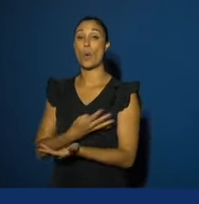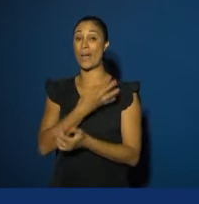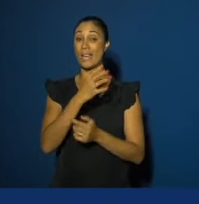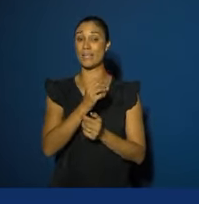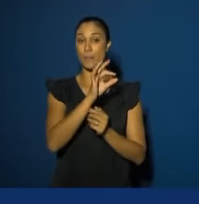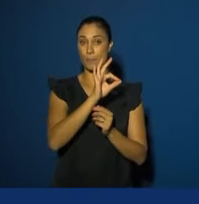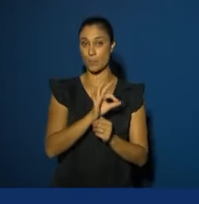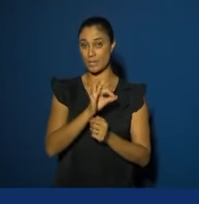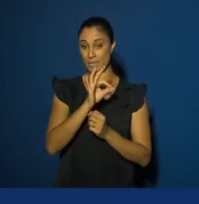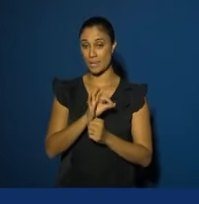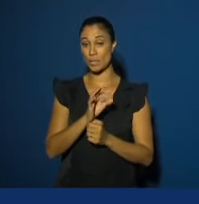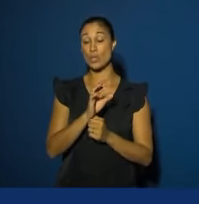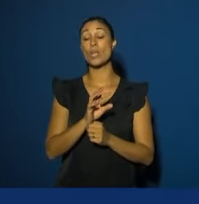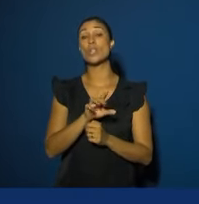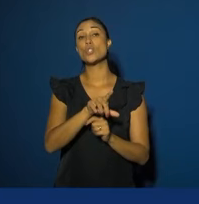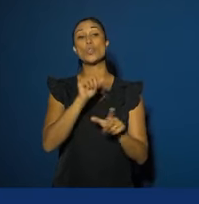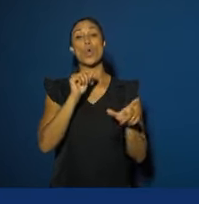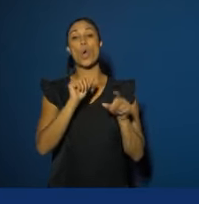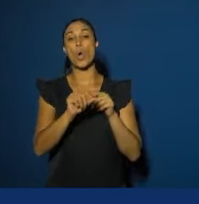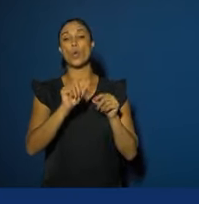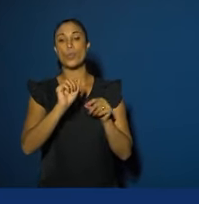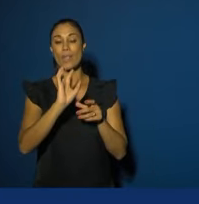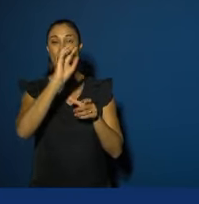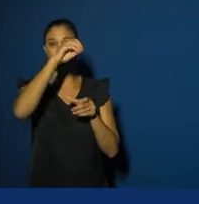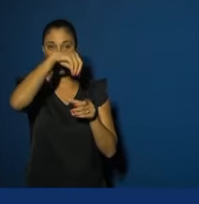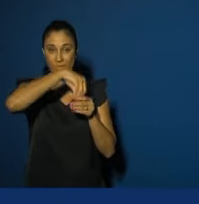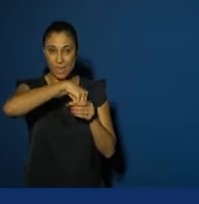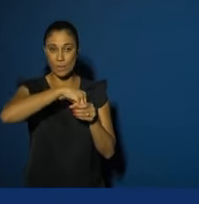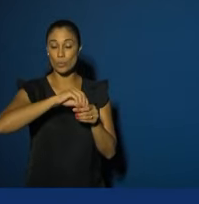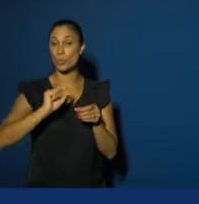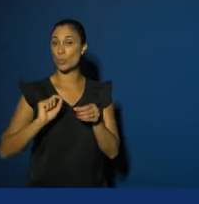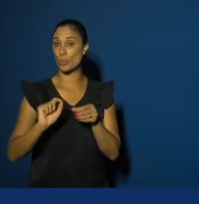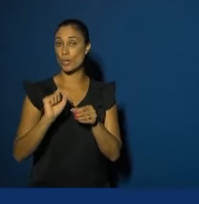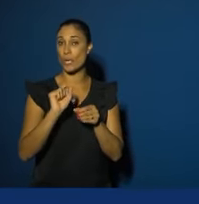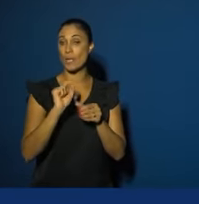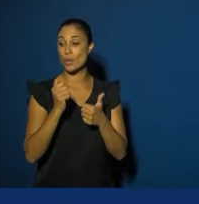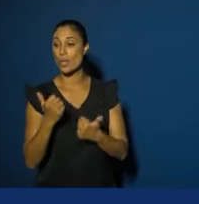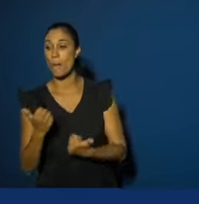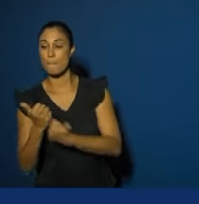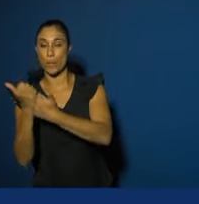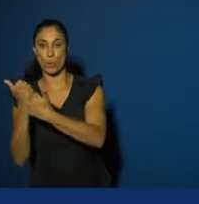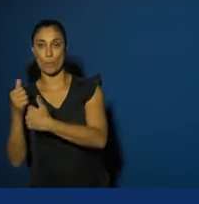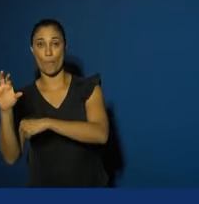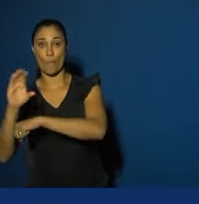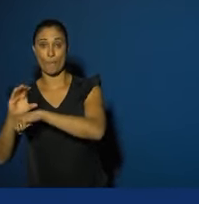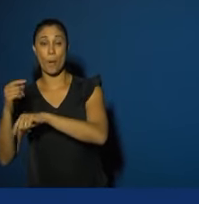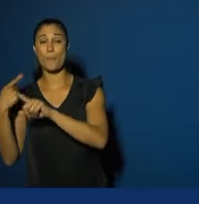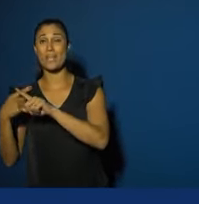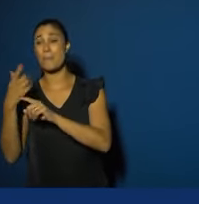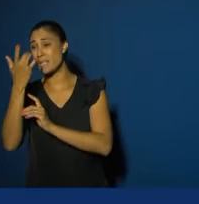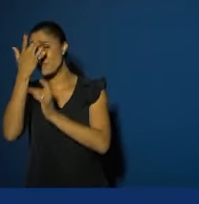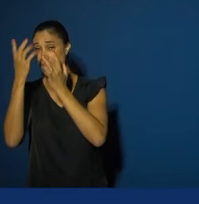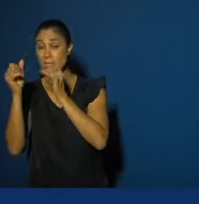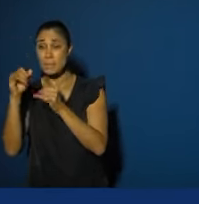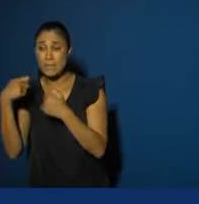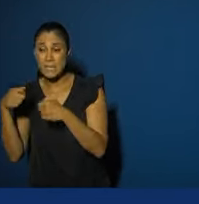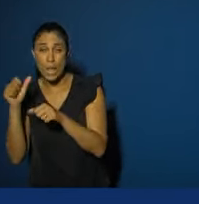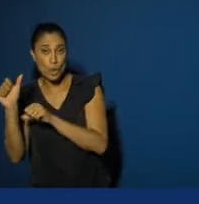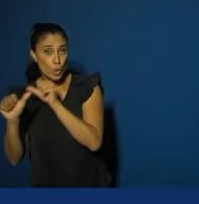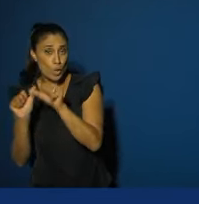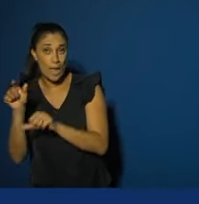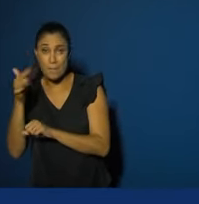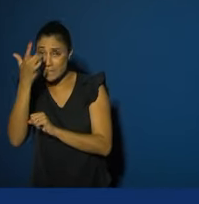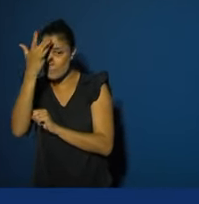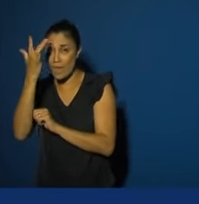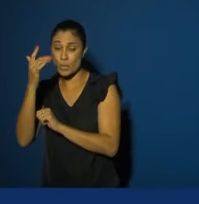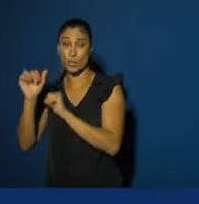consumidor escolhe buscar no shopping de dos nossos dos nossos assistentes Porque lá é mais fácil Se ele tiver que trocar é mais fácil